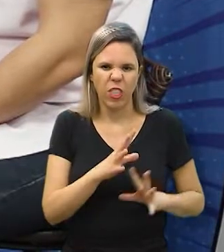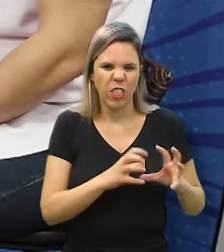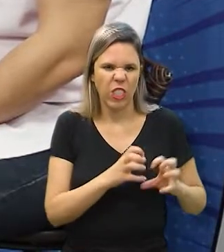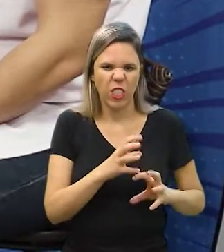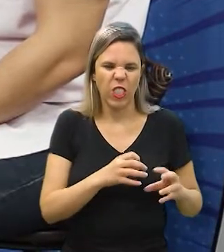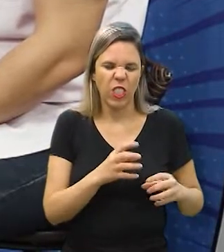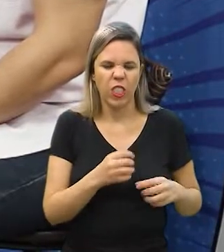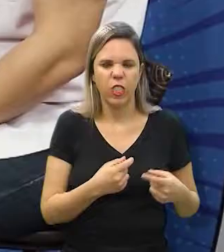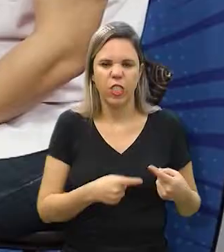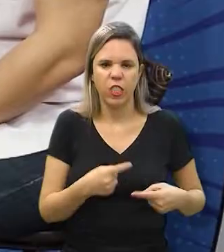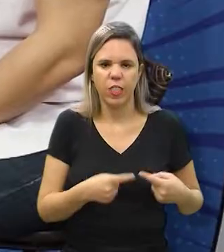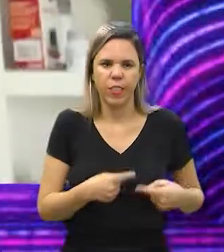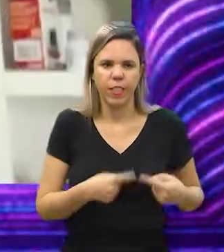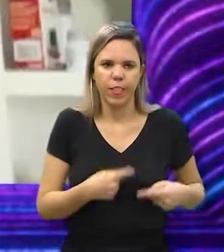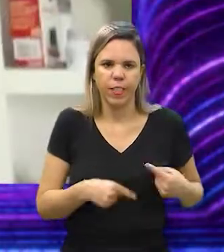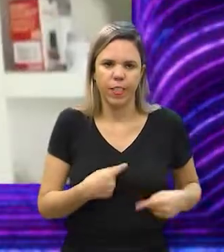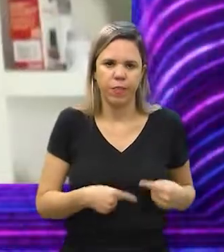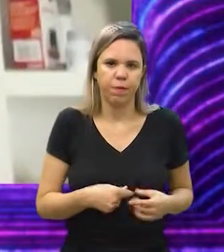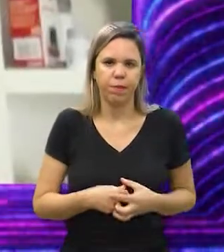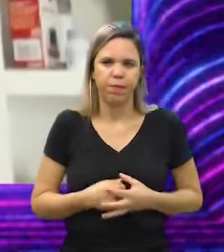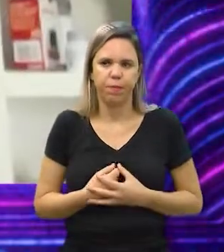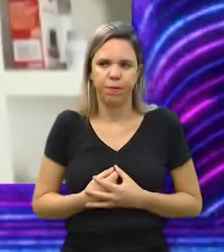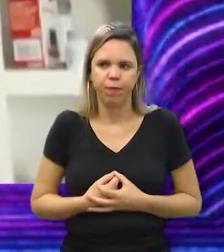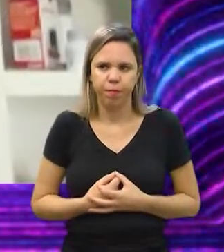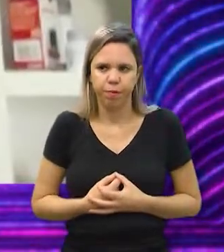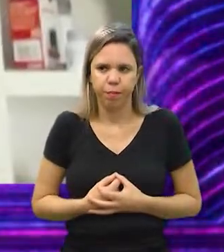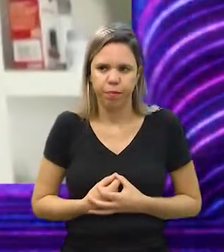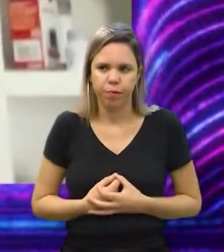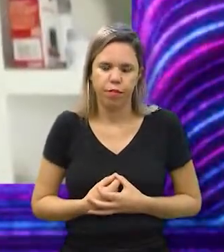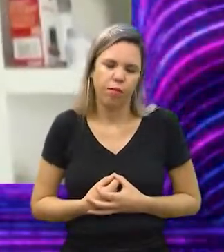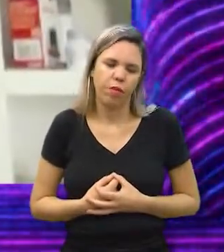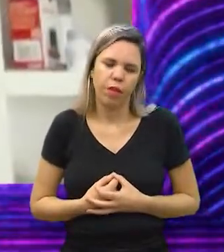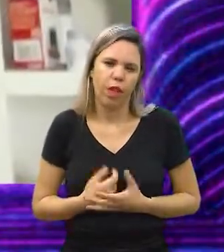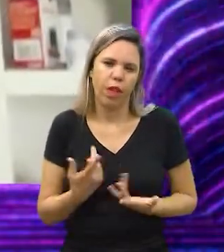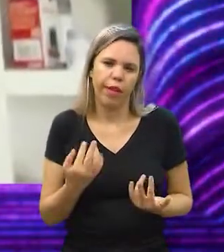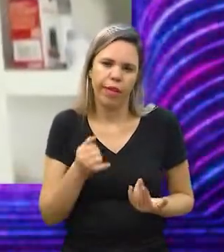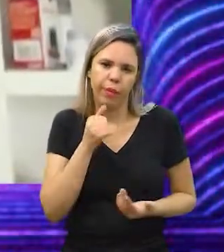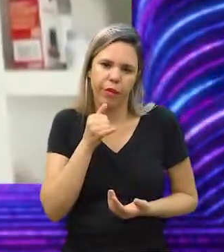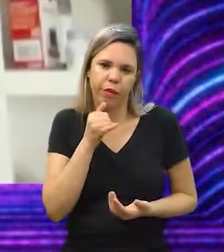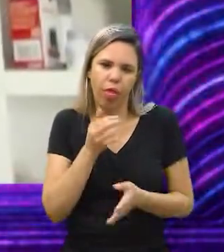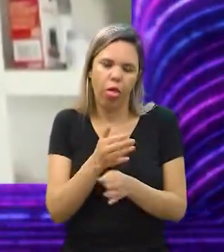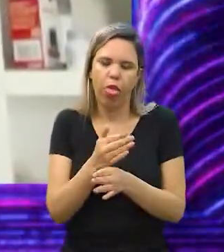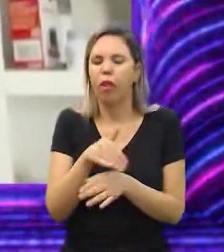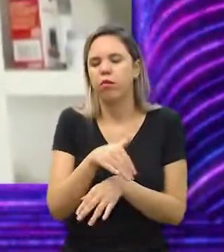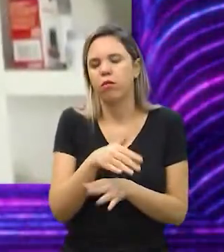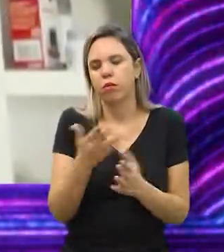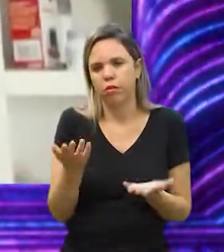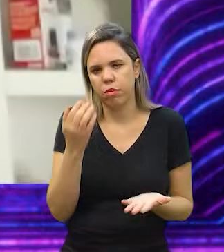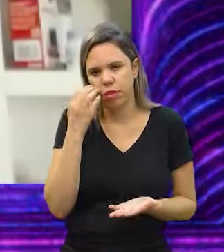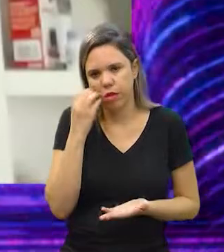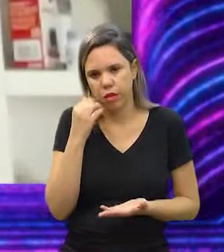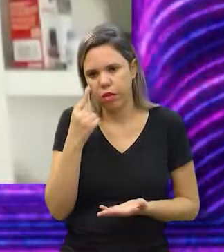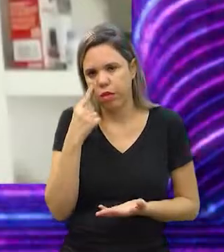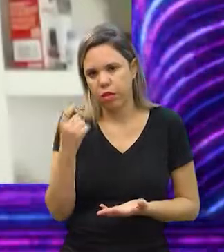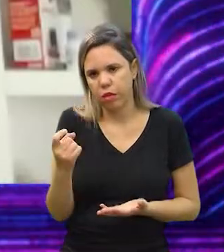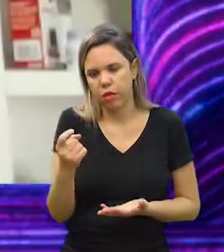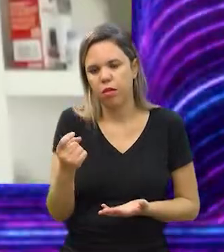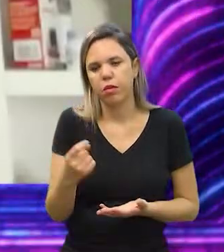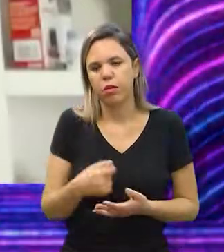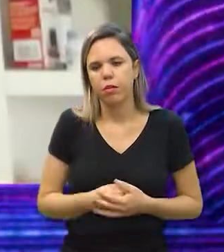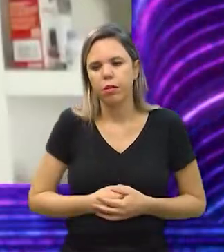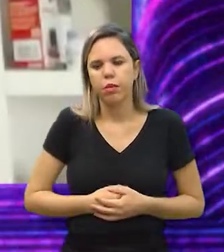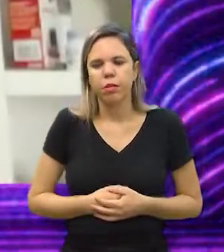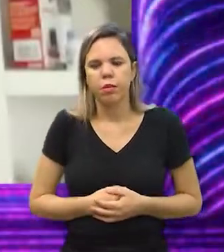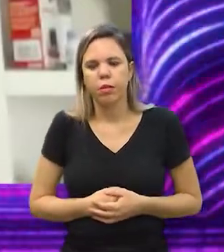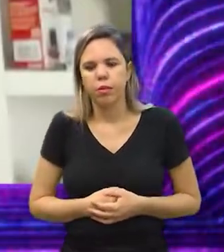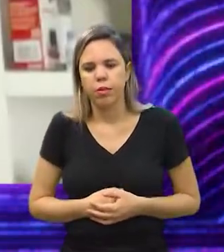briguentinho, vamos dizer assim, né? Mais molecão de rua. Então é bem interessante essa parte.